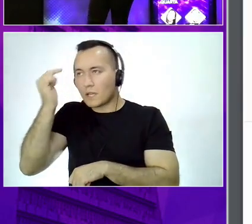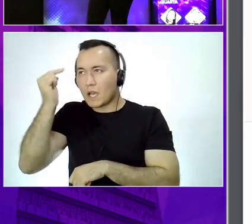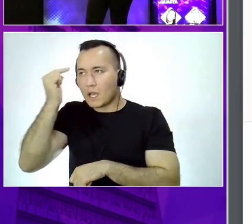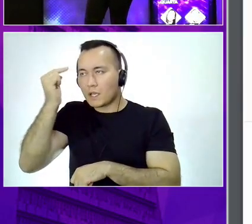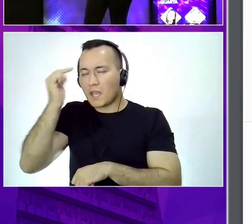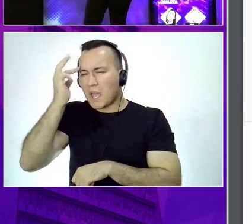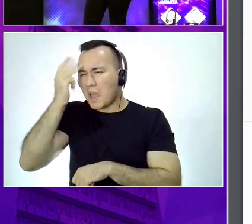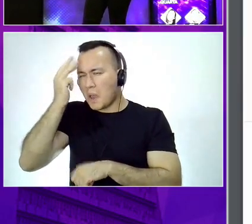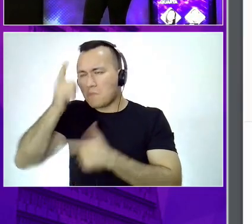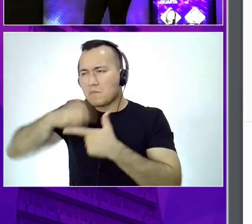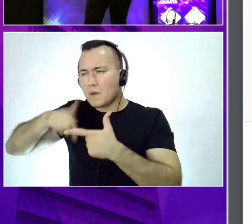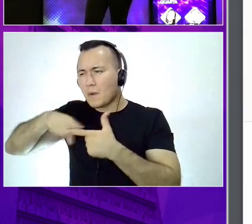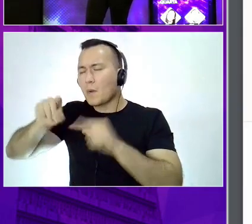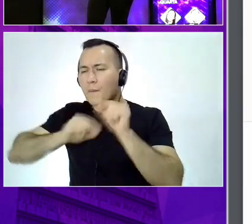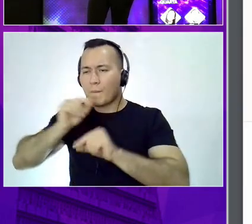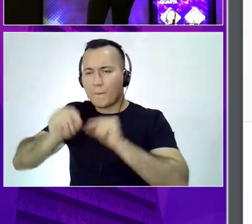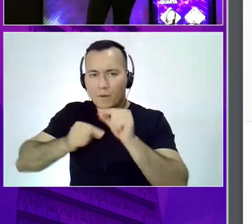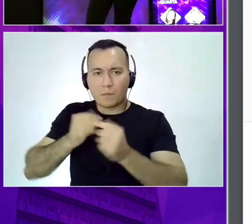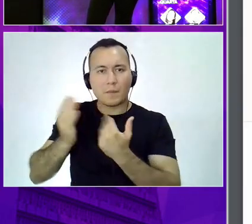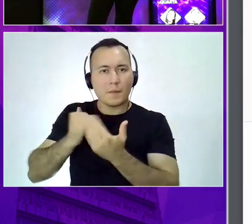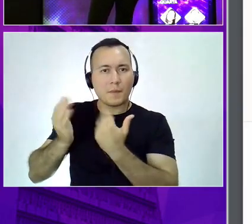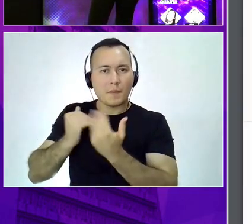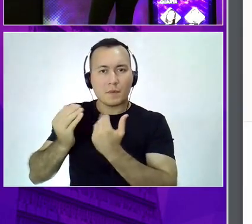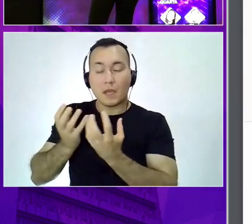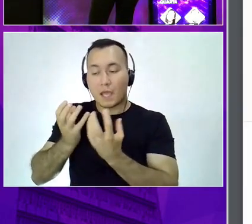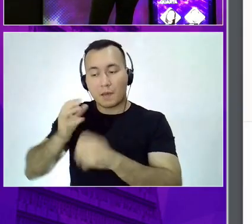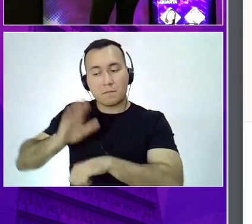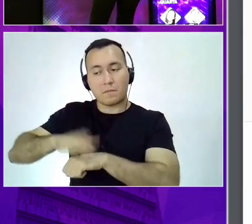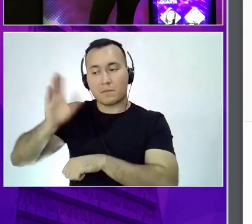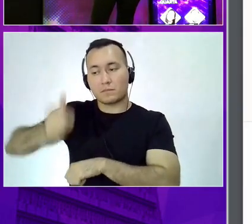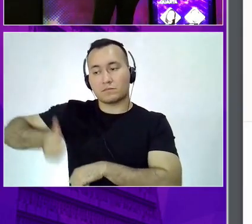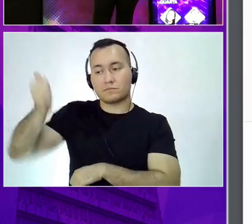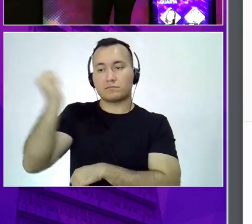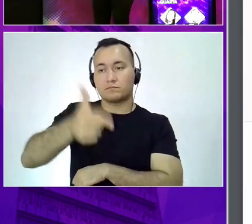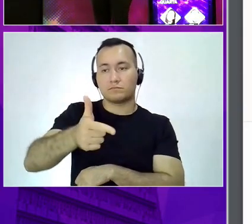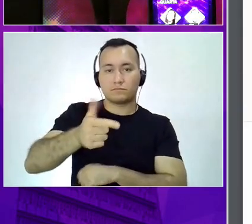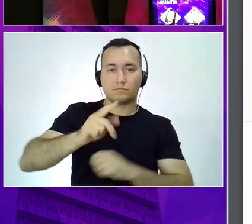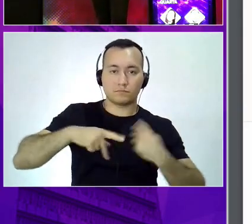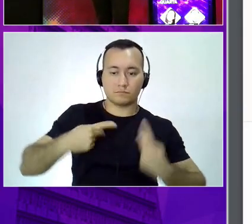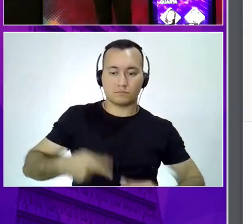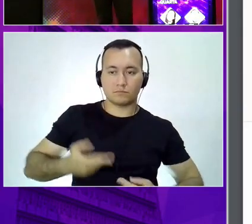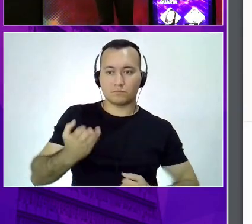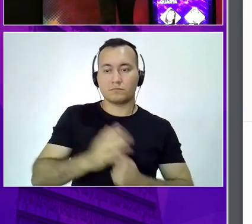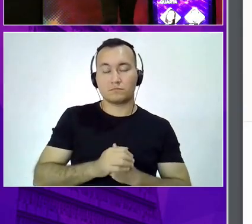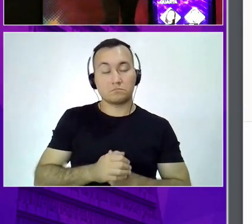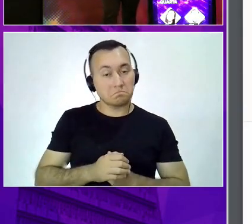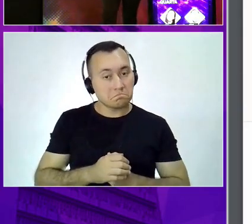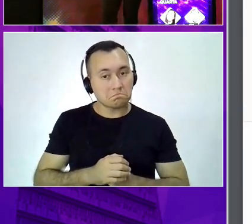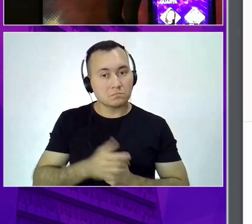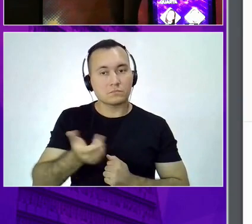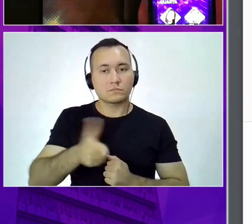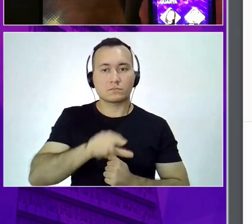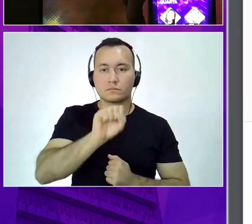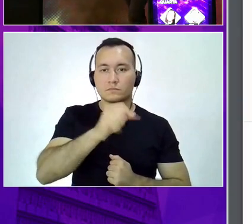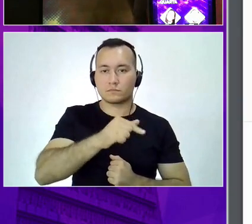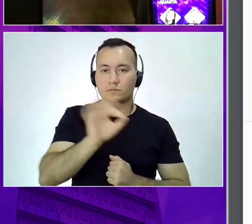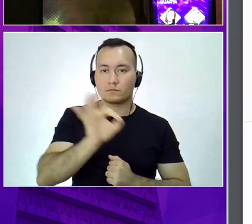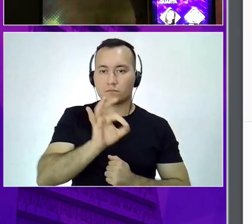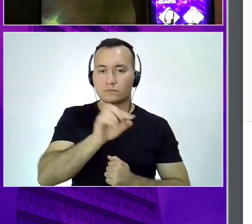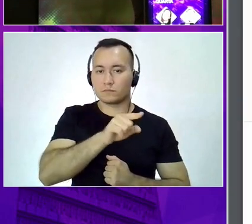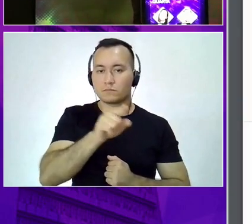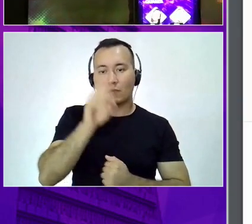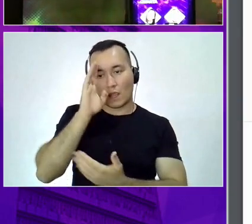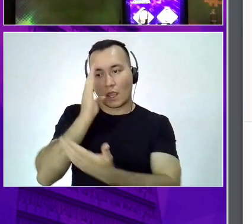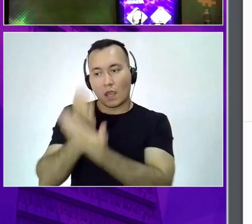E 87%, esse número não tem a ver com tecnologia, mas eu acho legal mostrar, disseram que acredita que